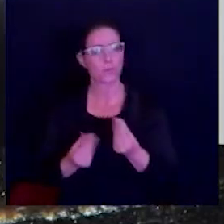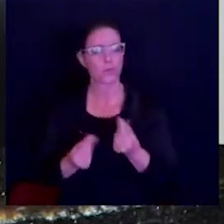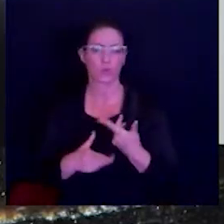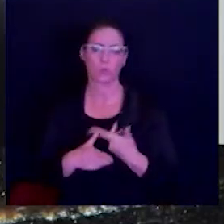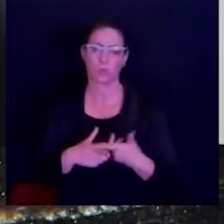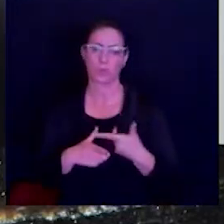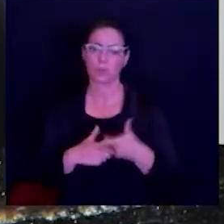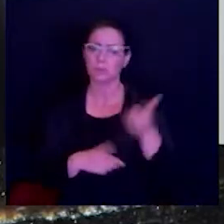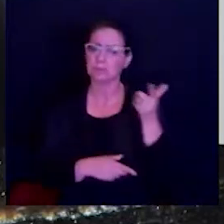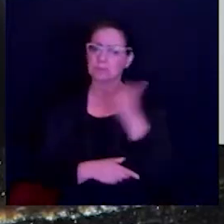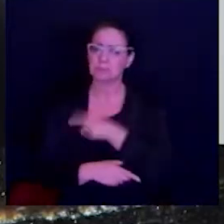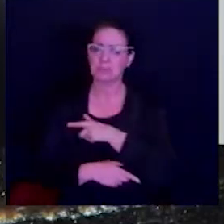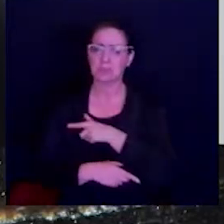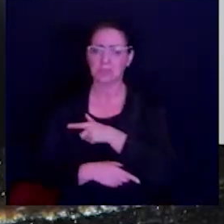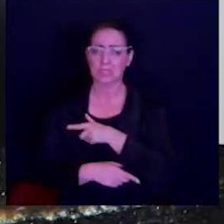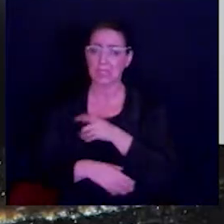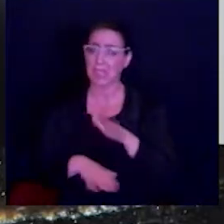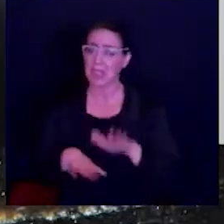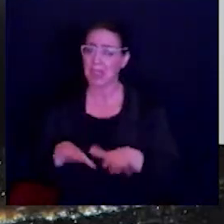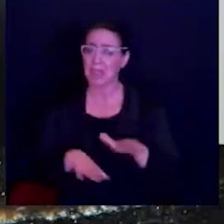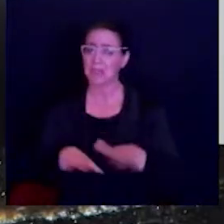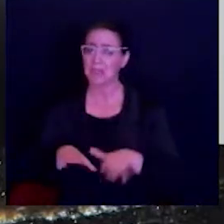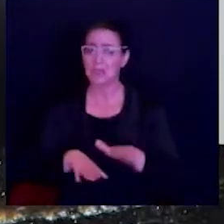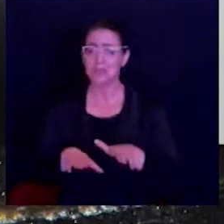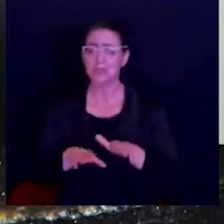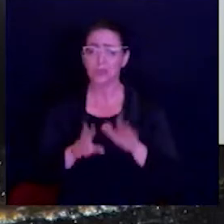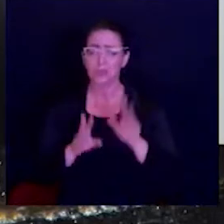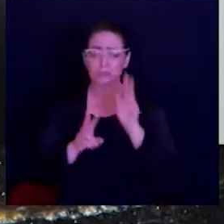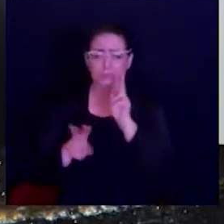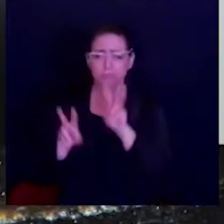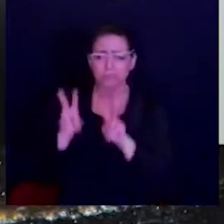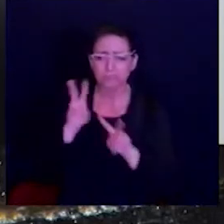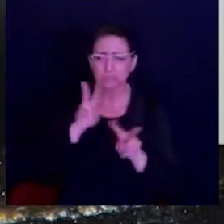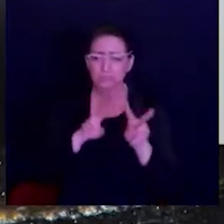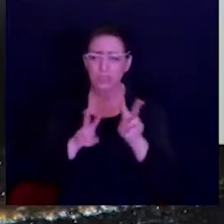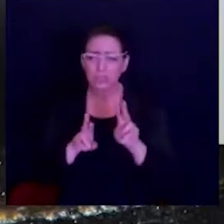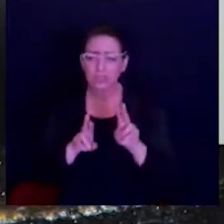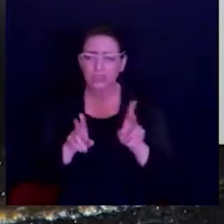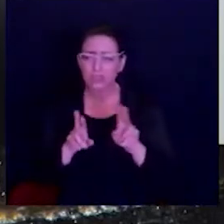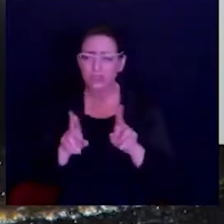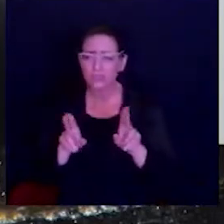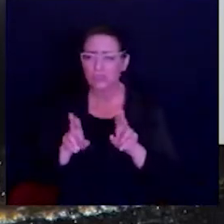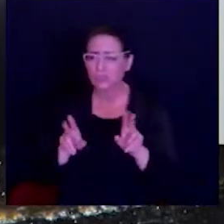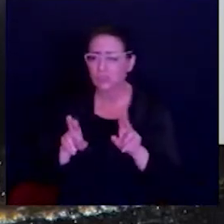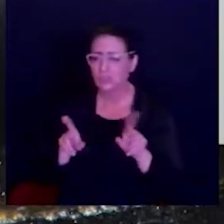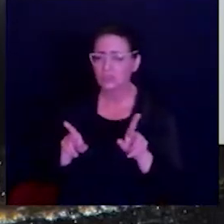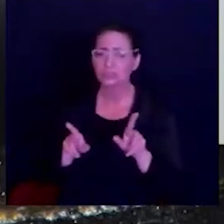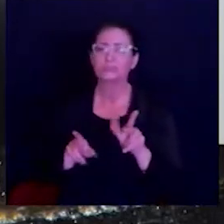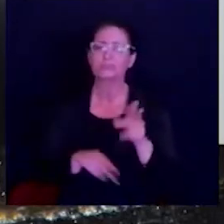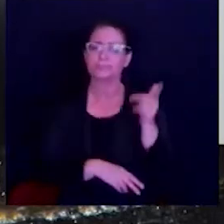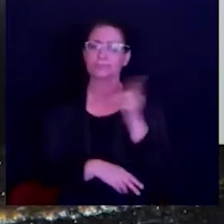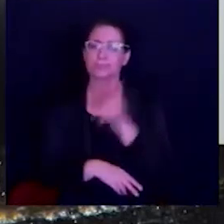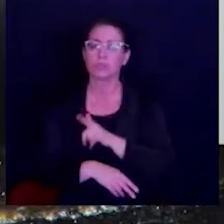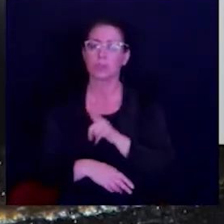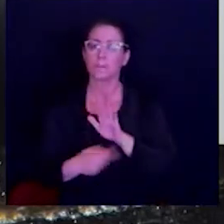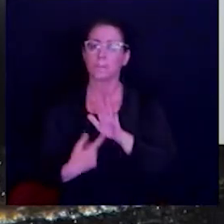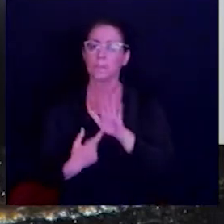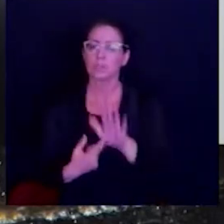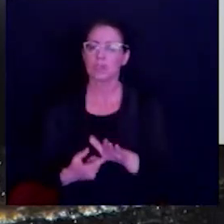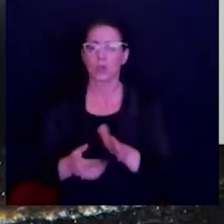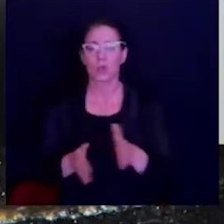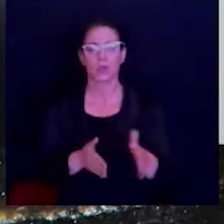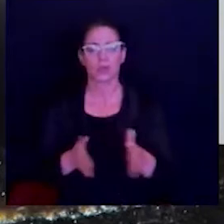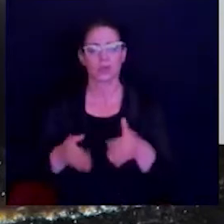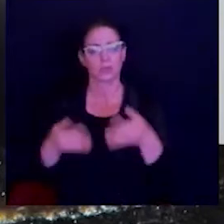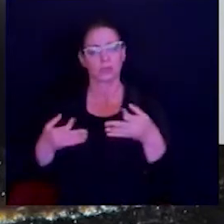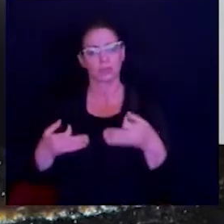problemas. Às vezes, diferentes olhares poderão nos conduzir de maneira mais suave ao destino tão